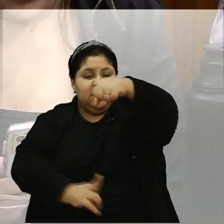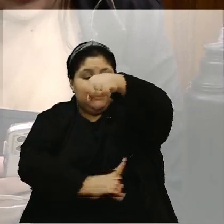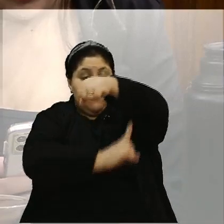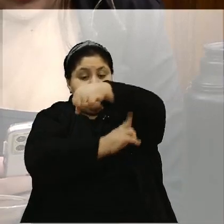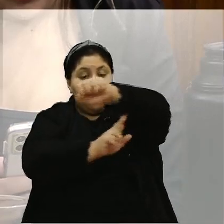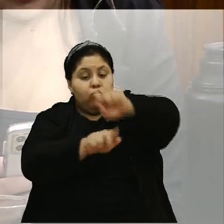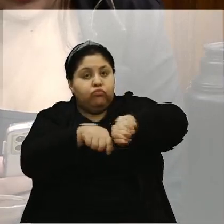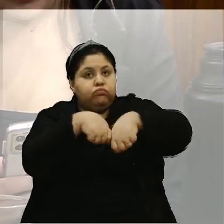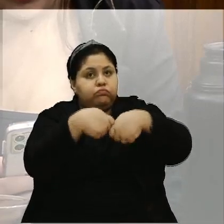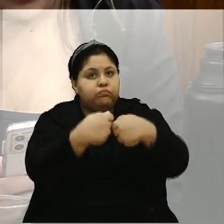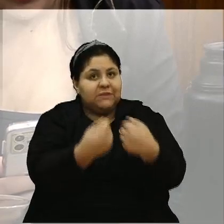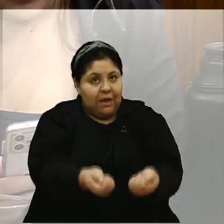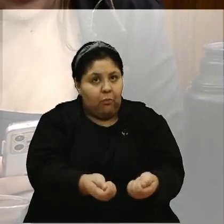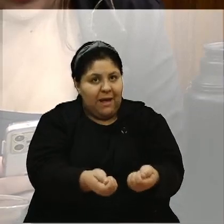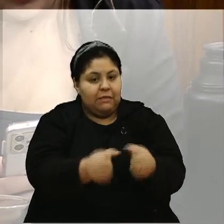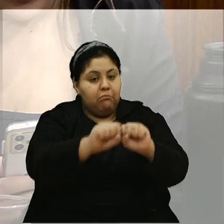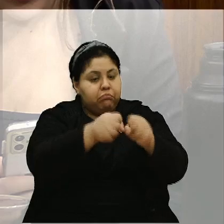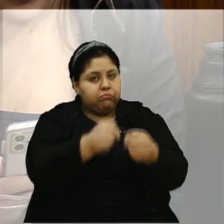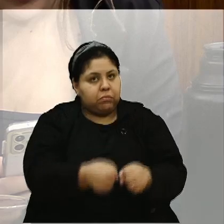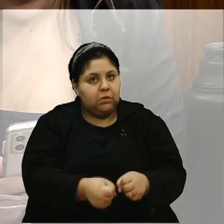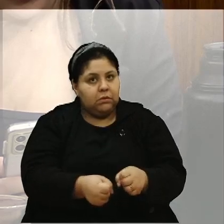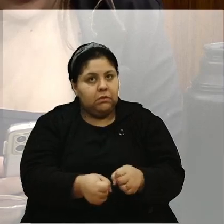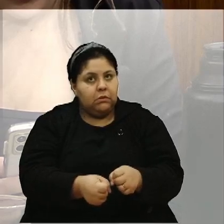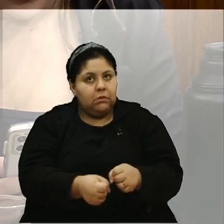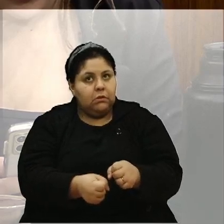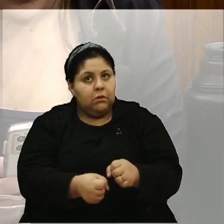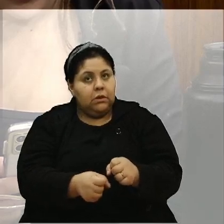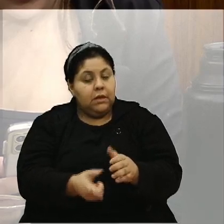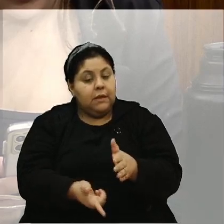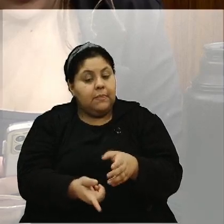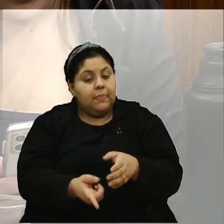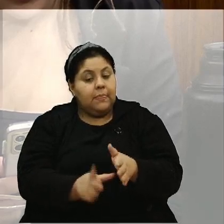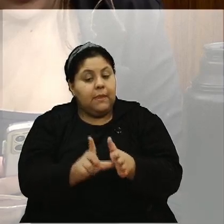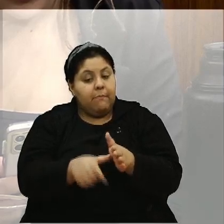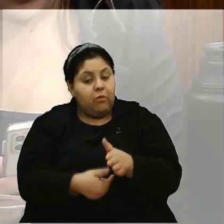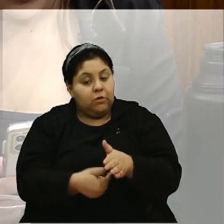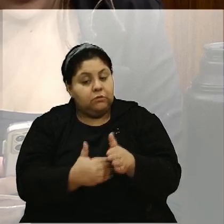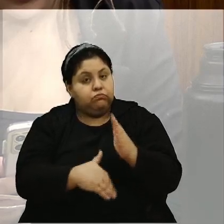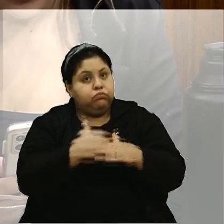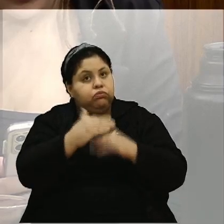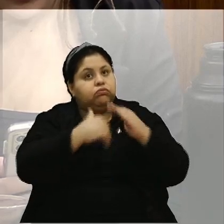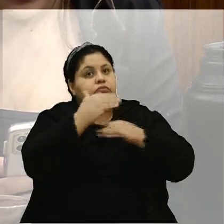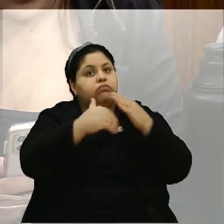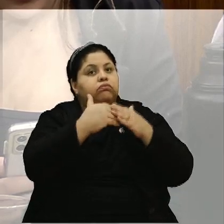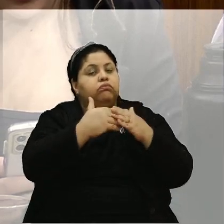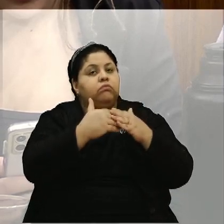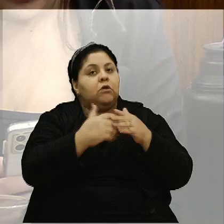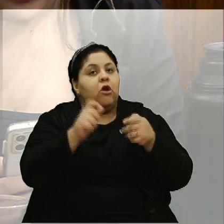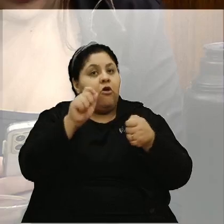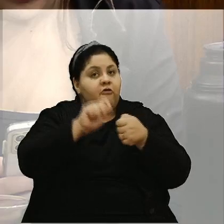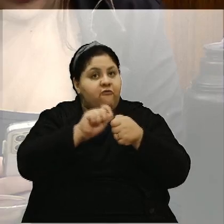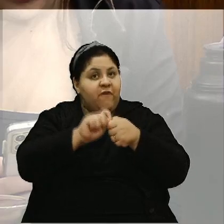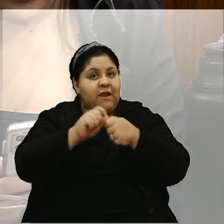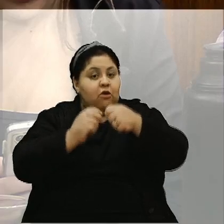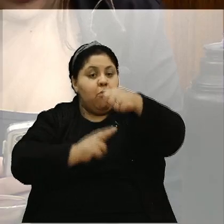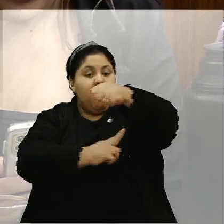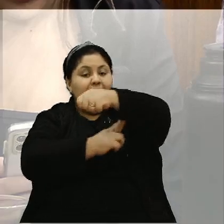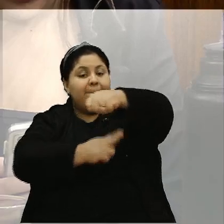derrubada, reconstruída, e o que eu tinha ouvido pela imprensa e lido é que se faria uma ponte